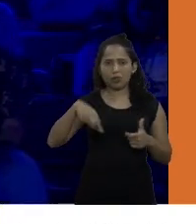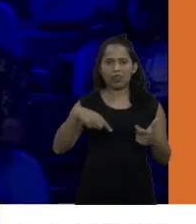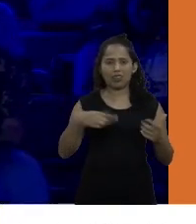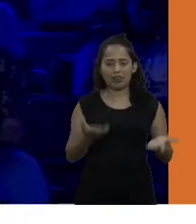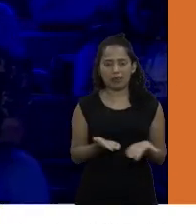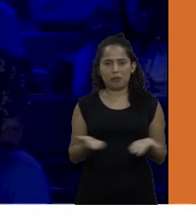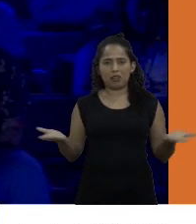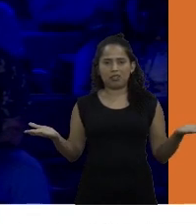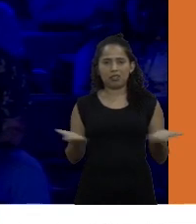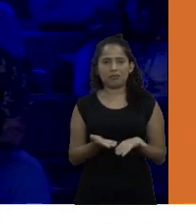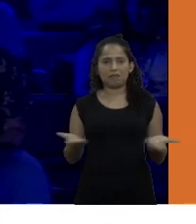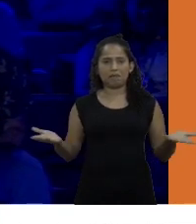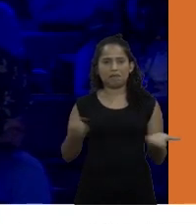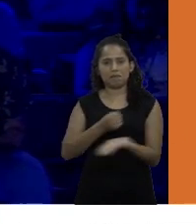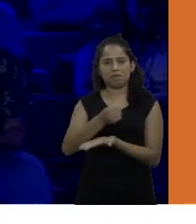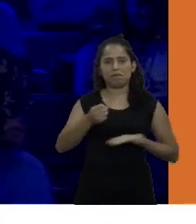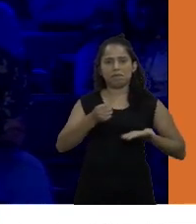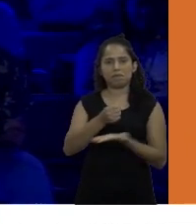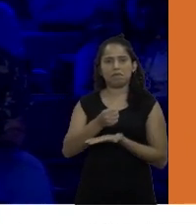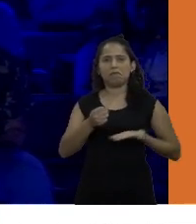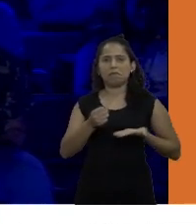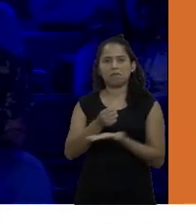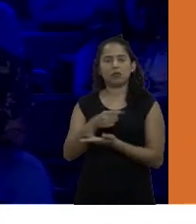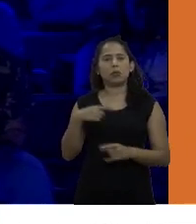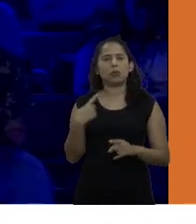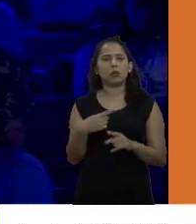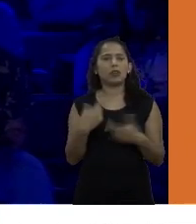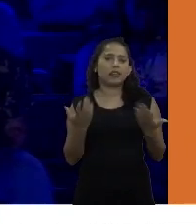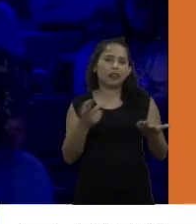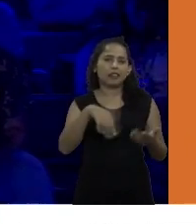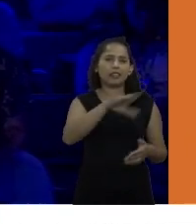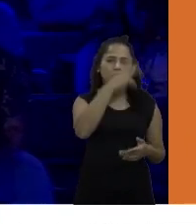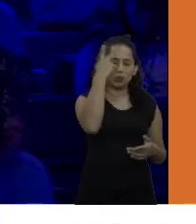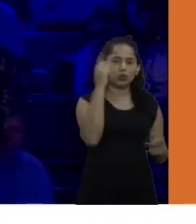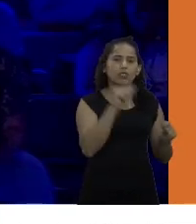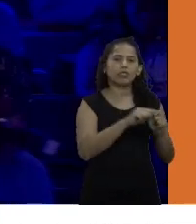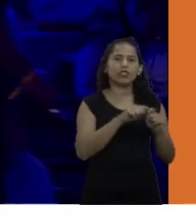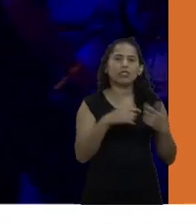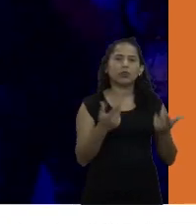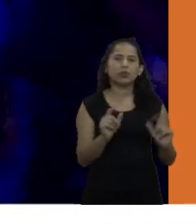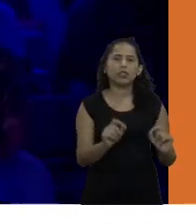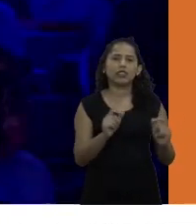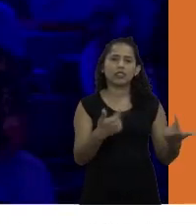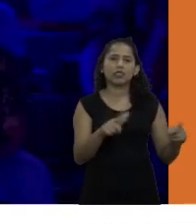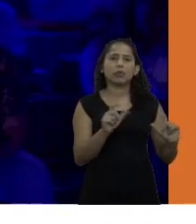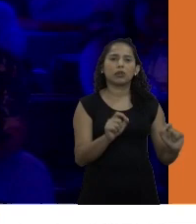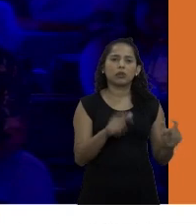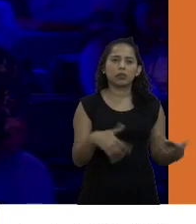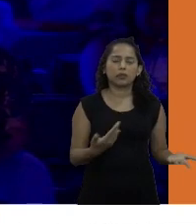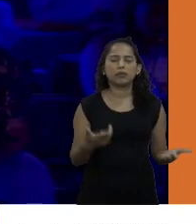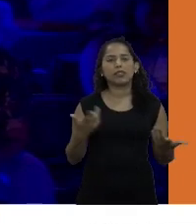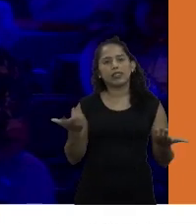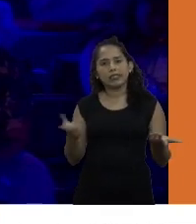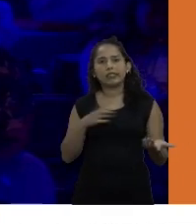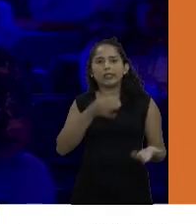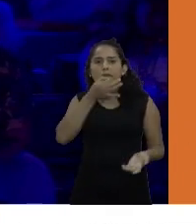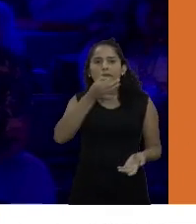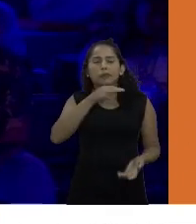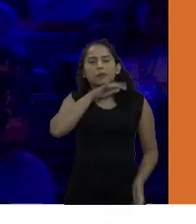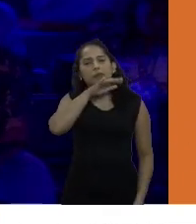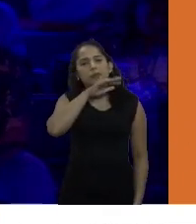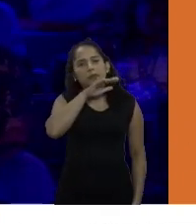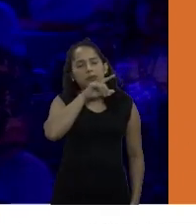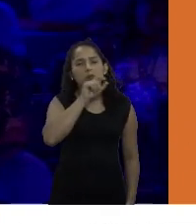base. Né? E aí, o que essas pessoas vão fazer? E aí tem um argumento muito ruim, inclusive,